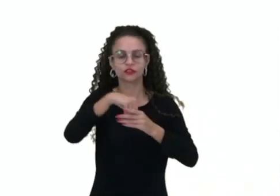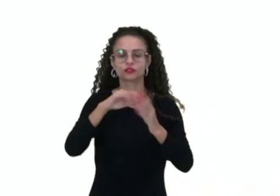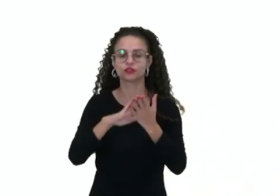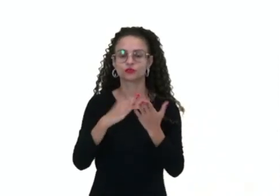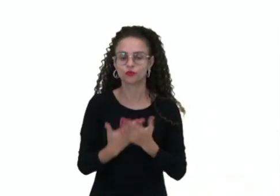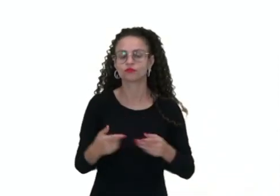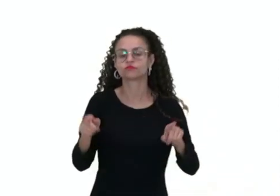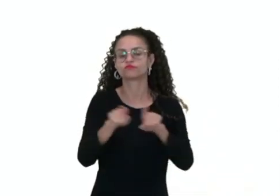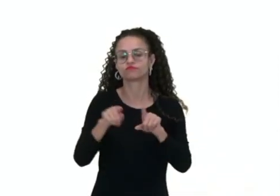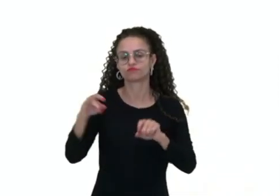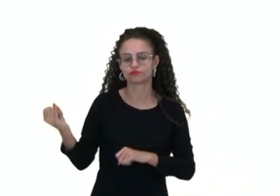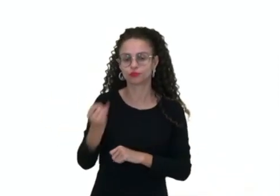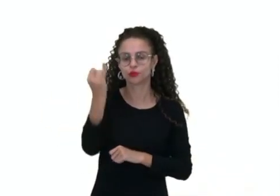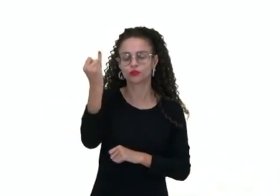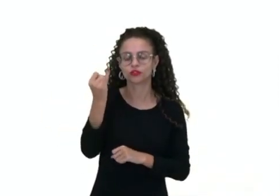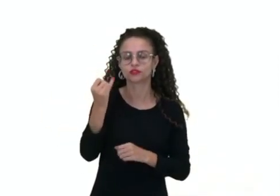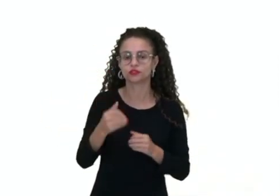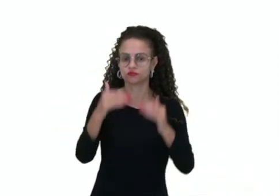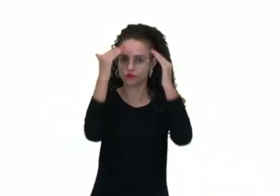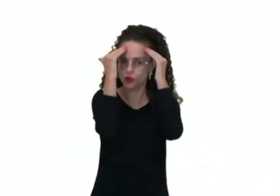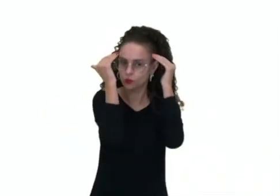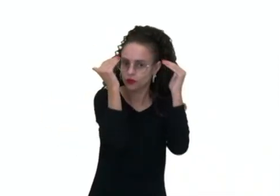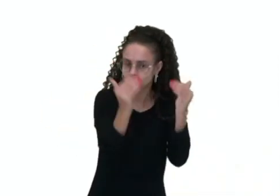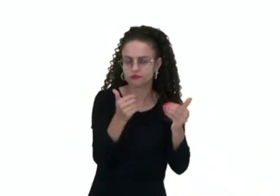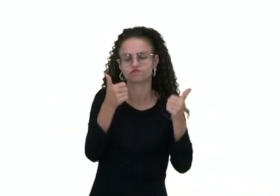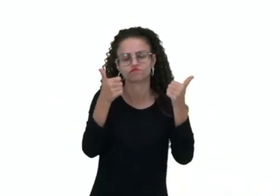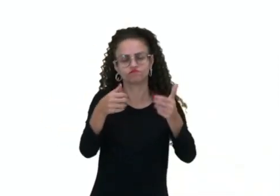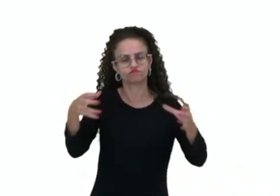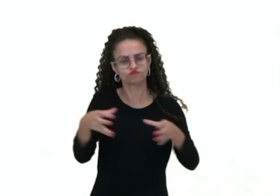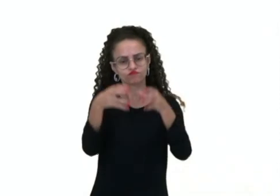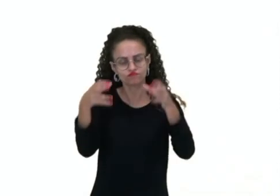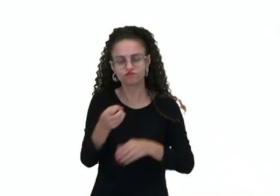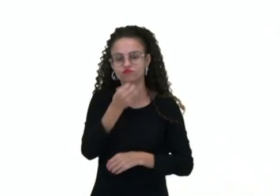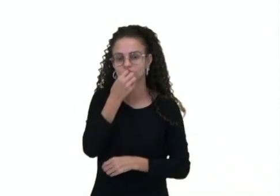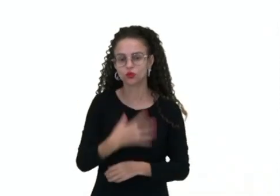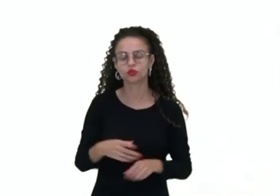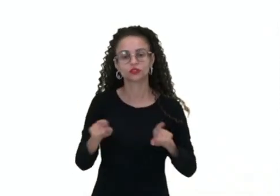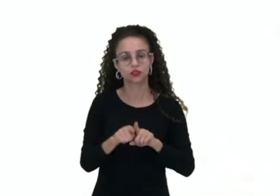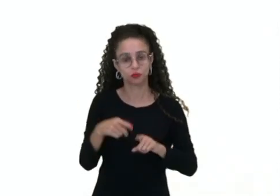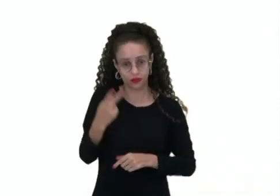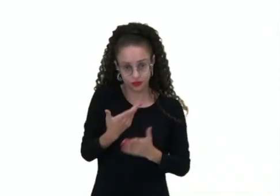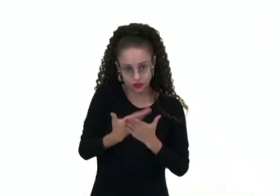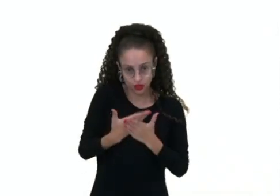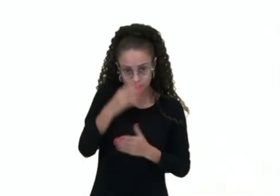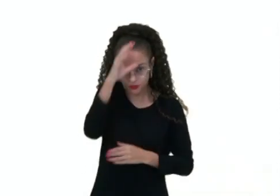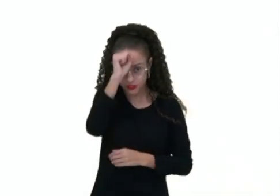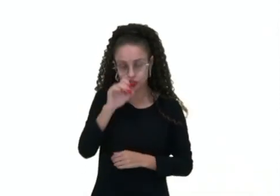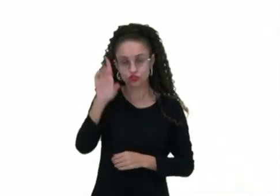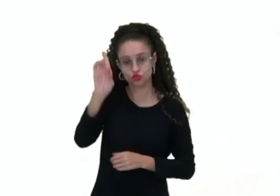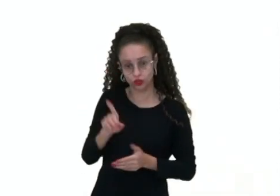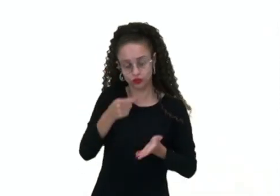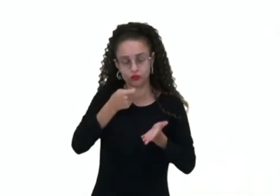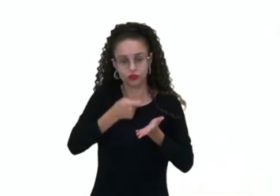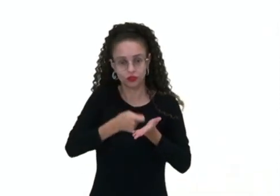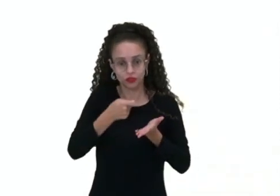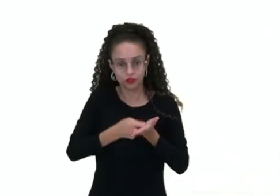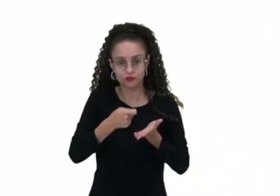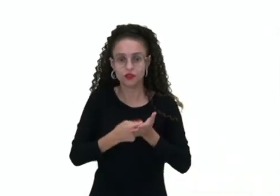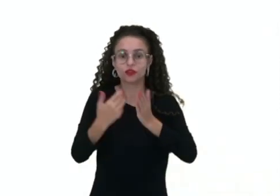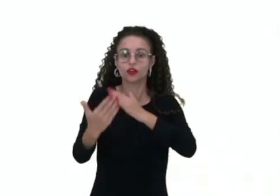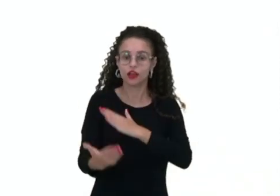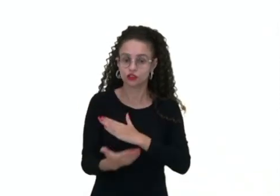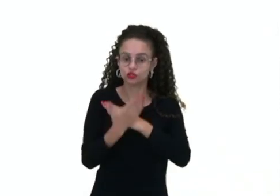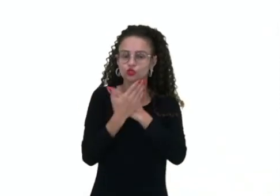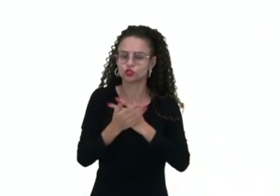também sobre a importância de cumpri-los para uma boa convivência. Estudamos também nessa aula que nossos direitos e nossos deveres ajudam